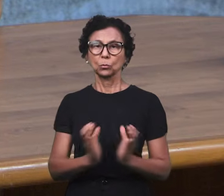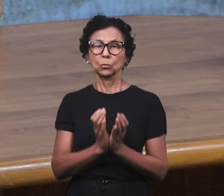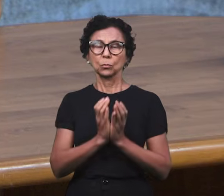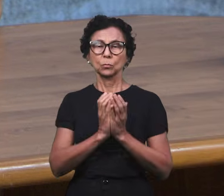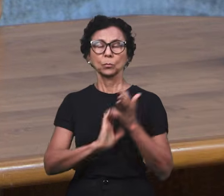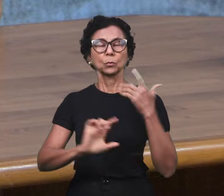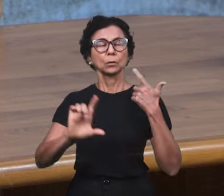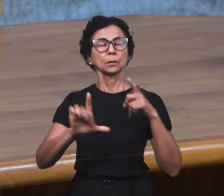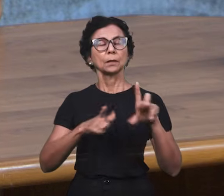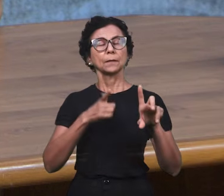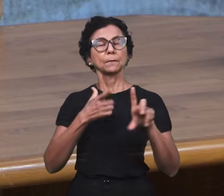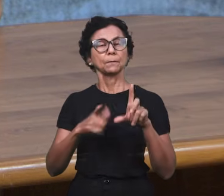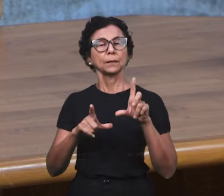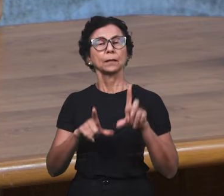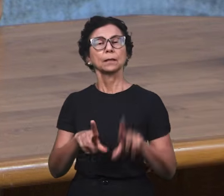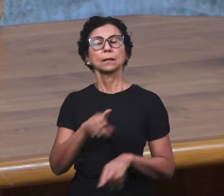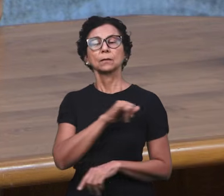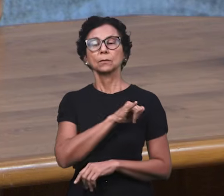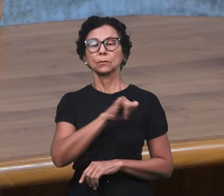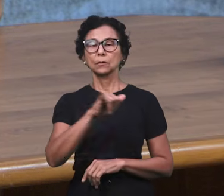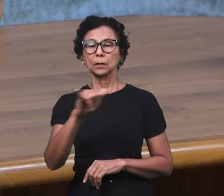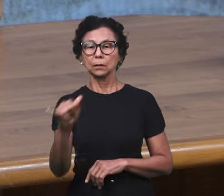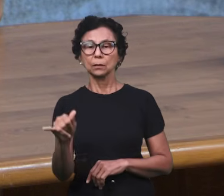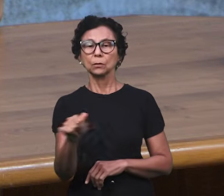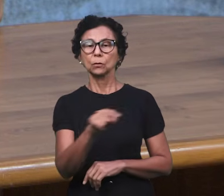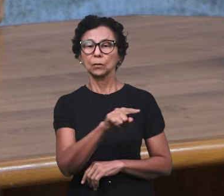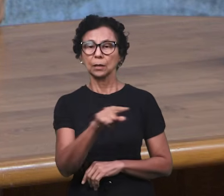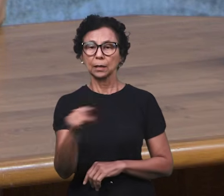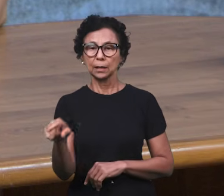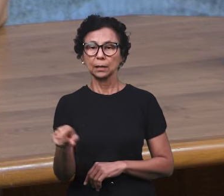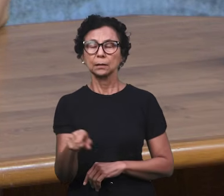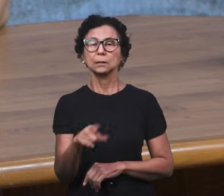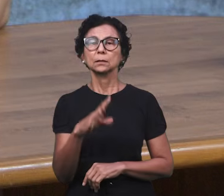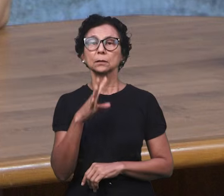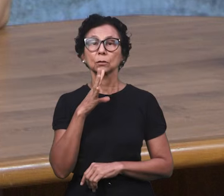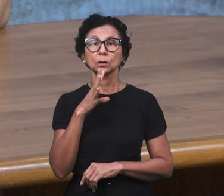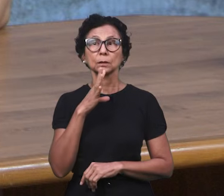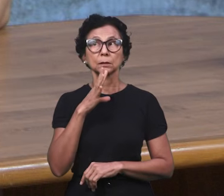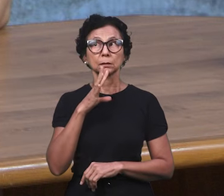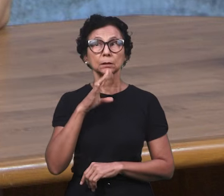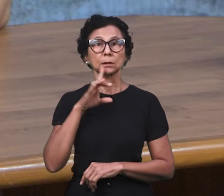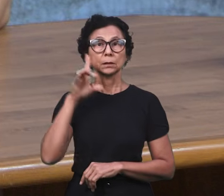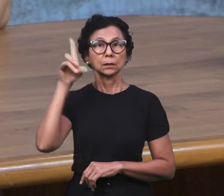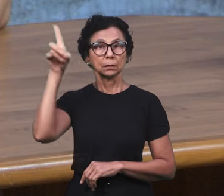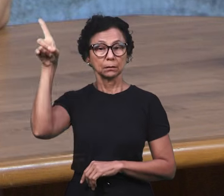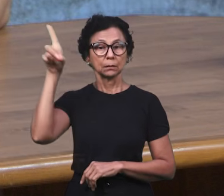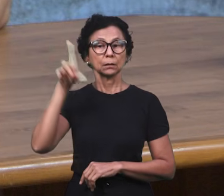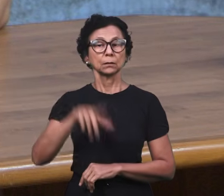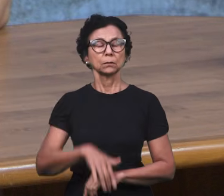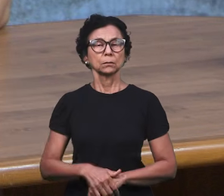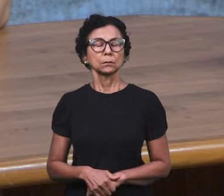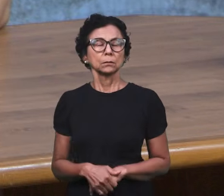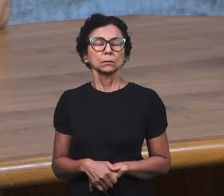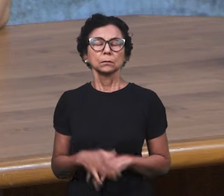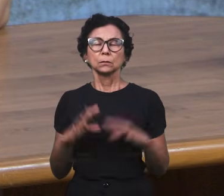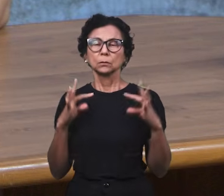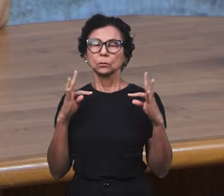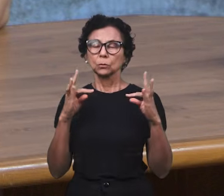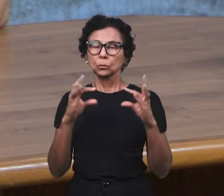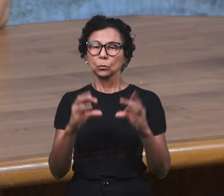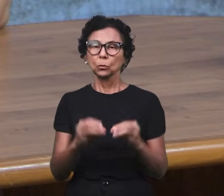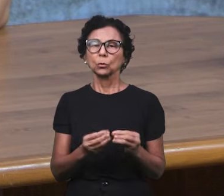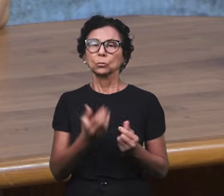que tinham entendimento no bom conhecimento do Senhor. E comeram as ofertas